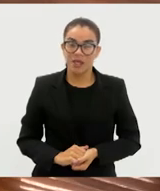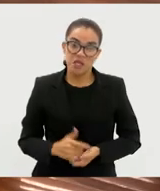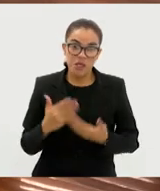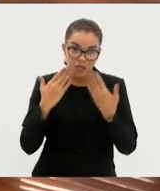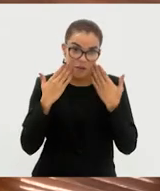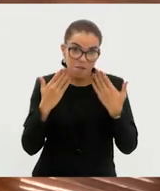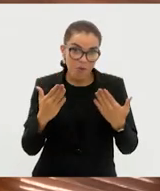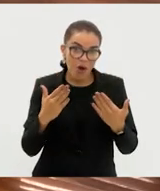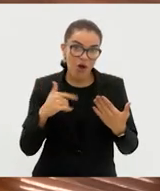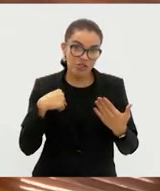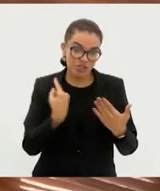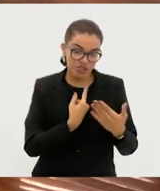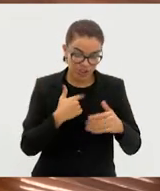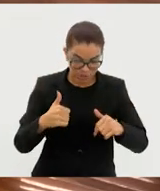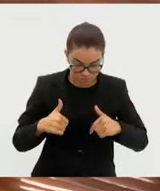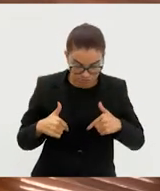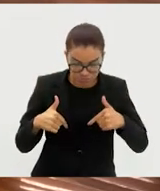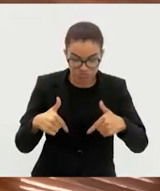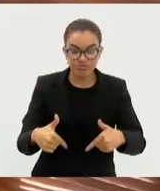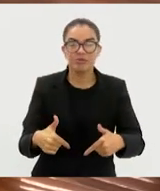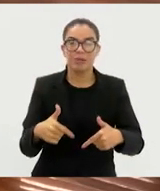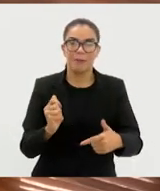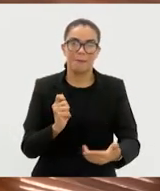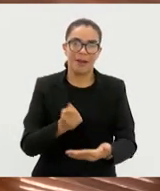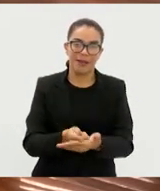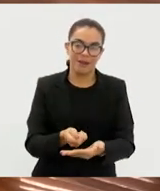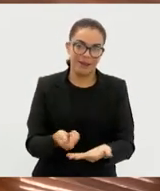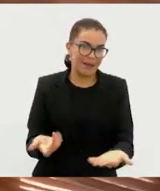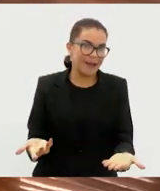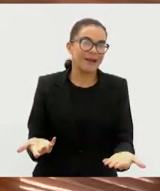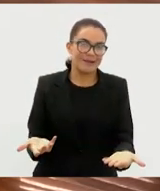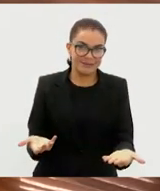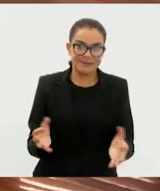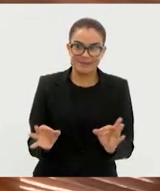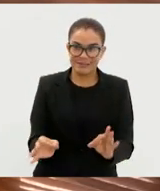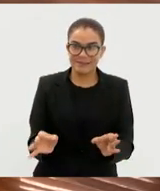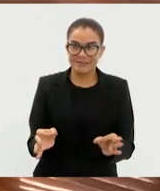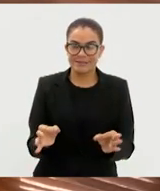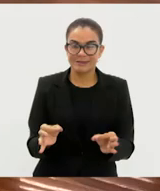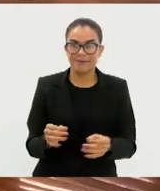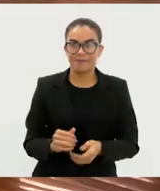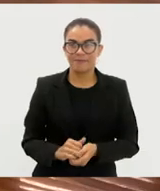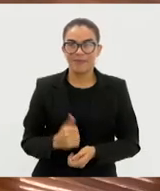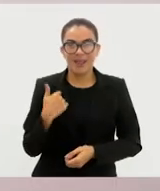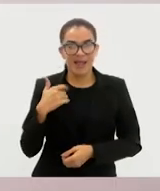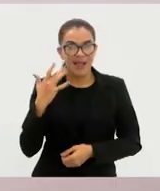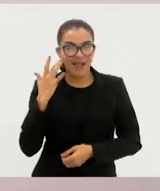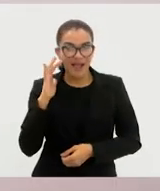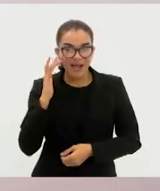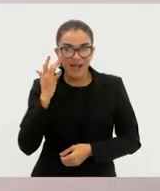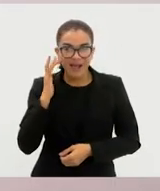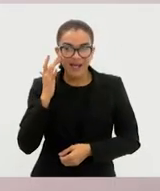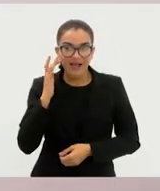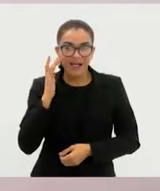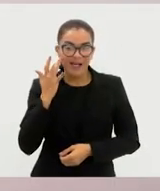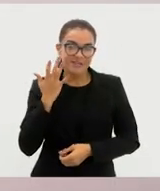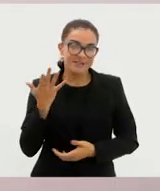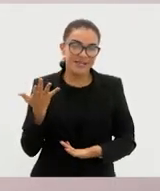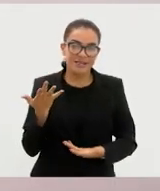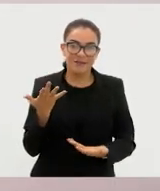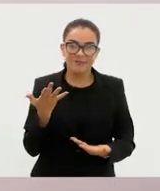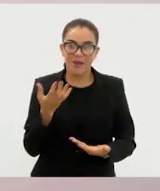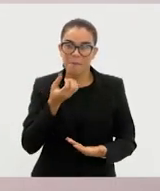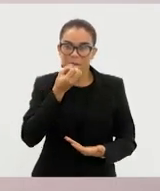querer negociar. Nós estamos mostrando o cenário. E tudo exprimido. É. Né? Então, achar que isso vai resultar num